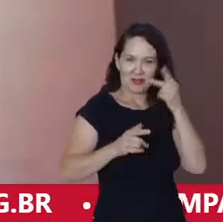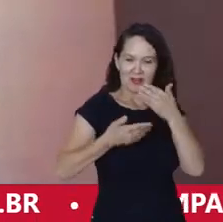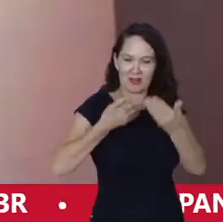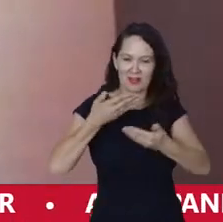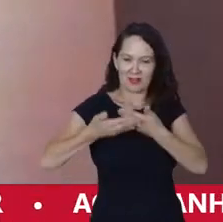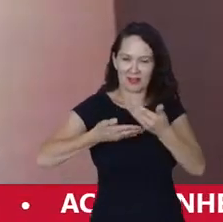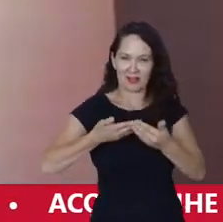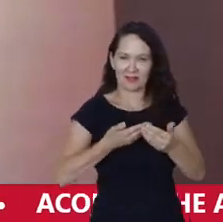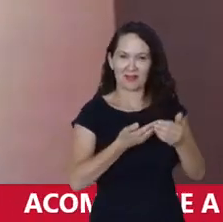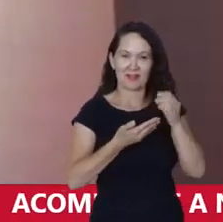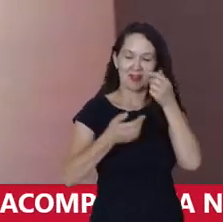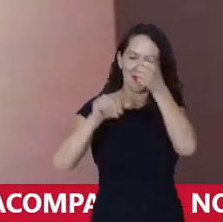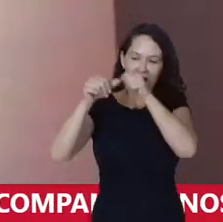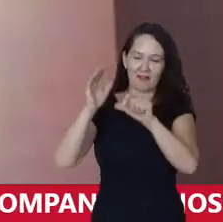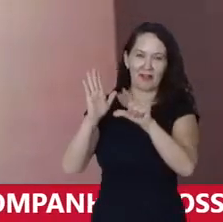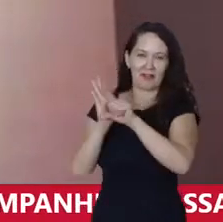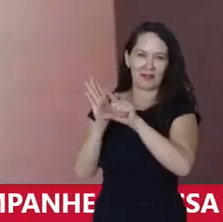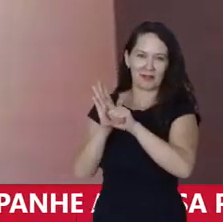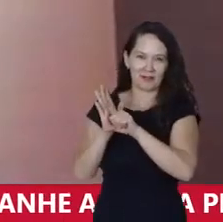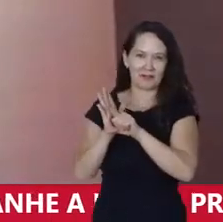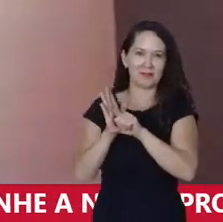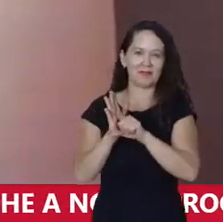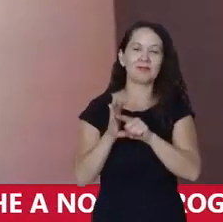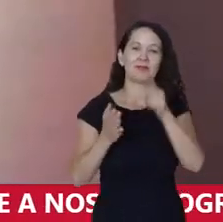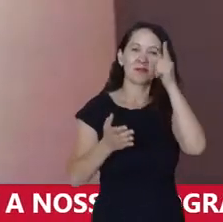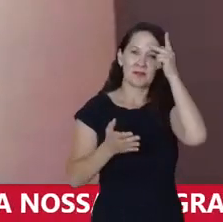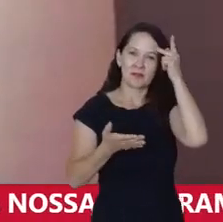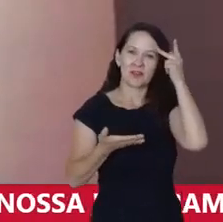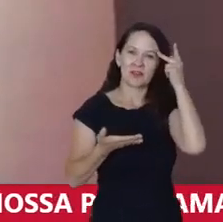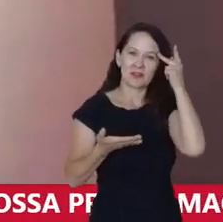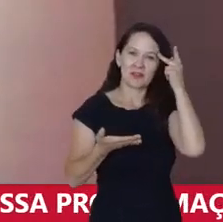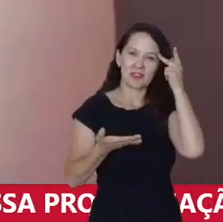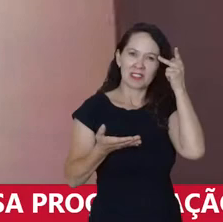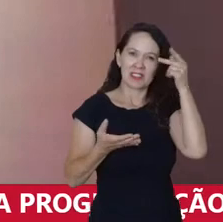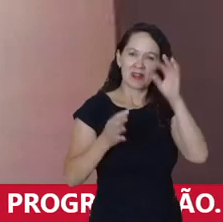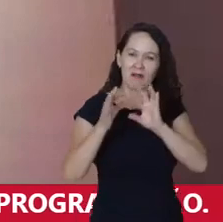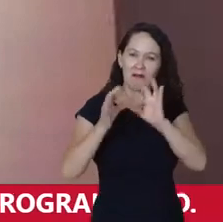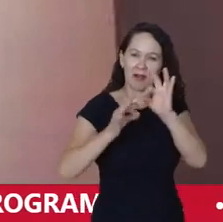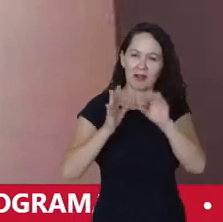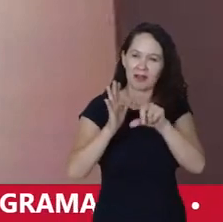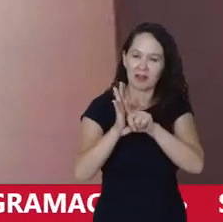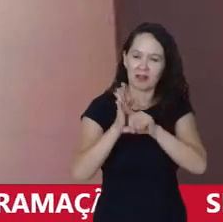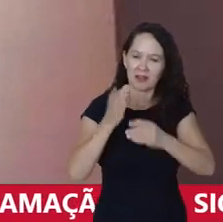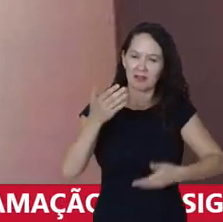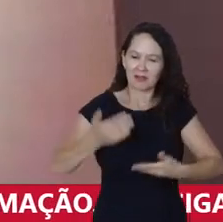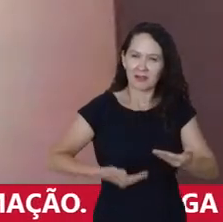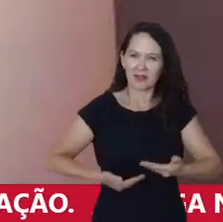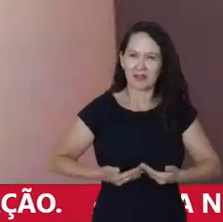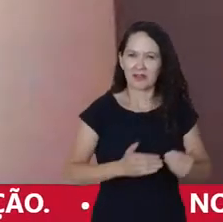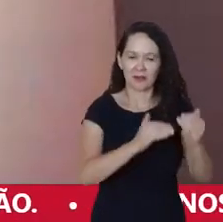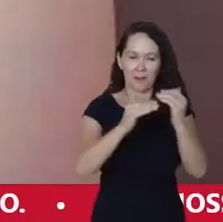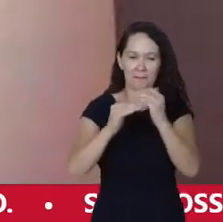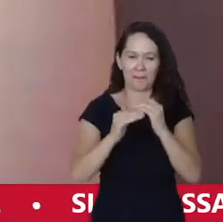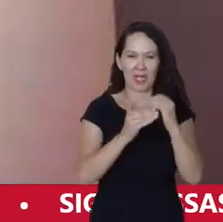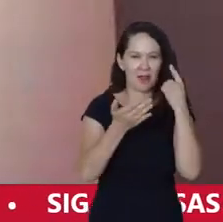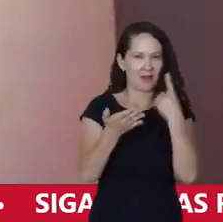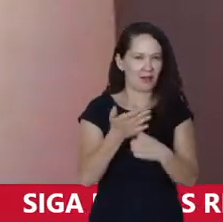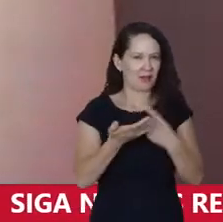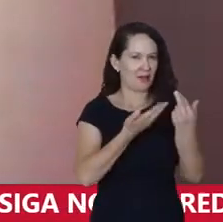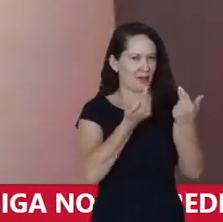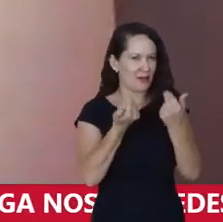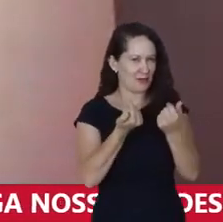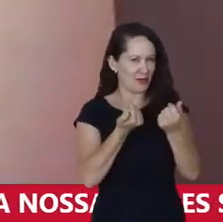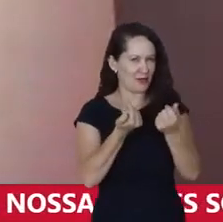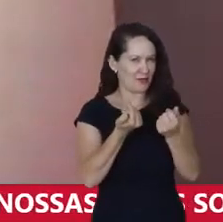a lei quando os que vão operar, os operadores dessa legislação e desse serviço serão todos eles comprometidos com quem